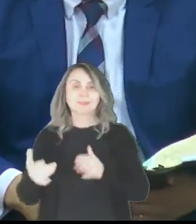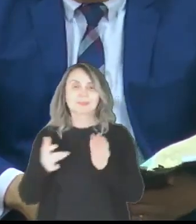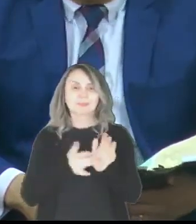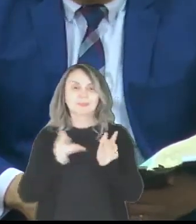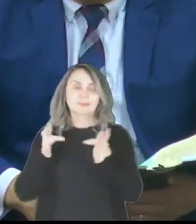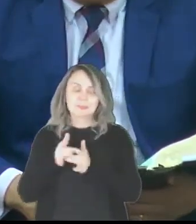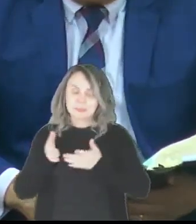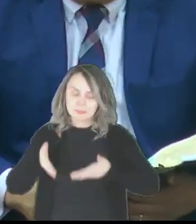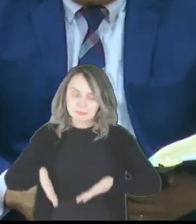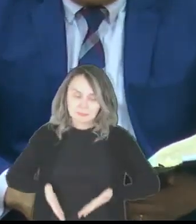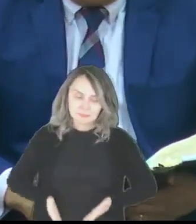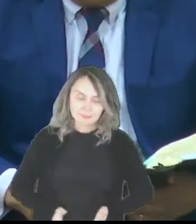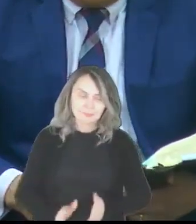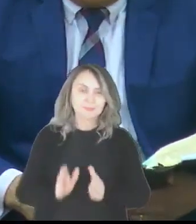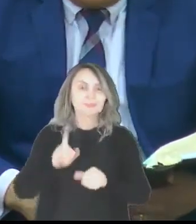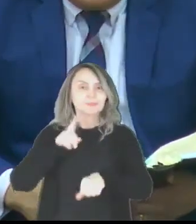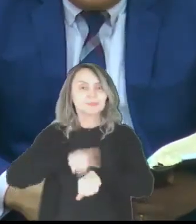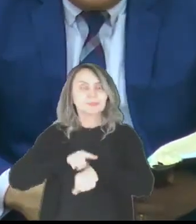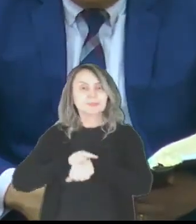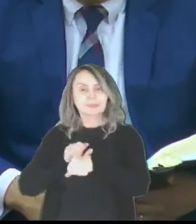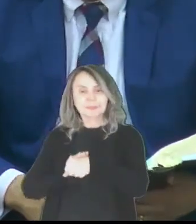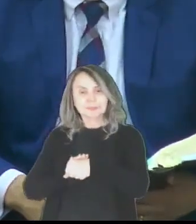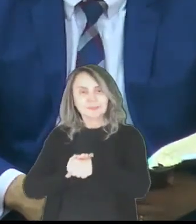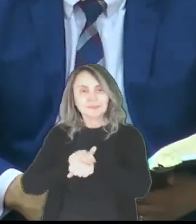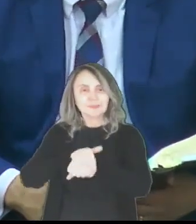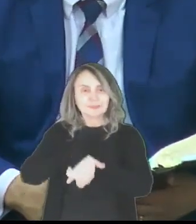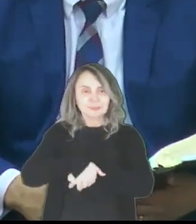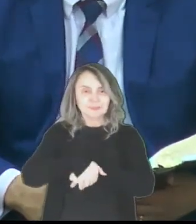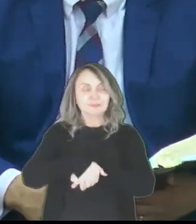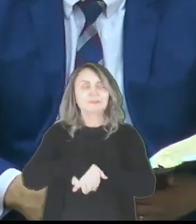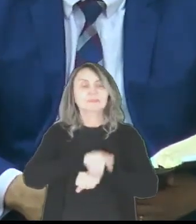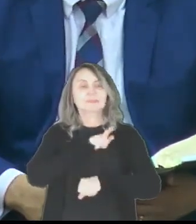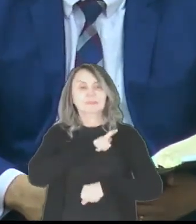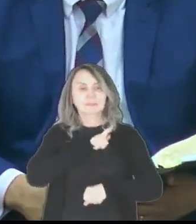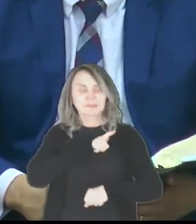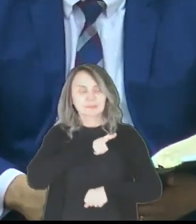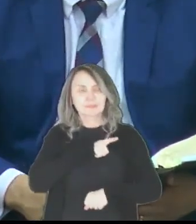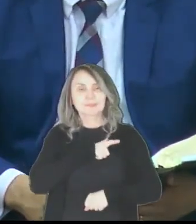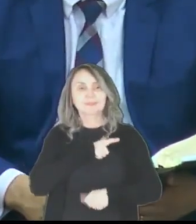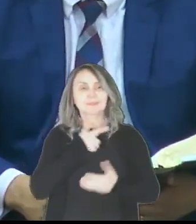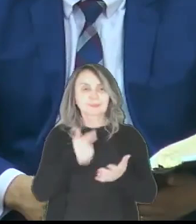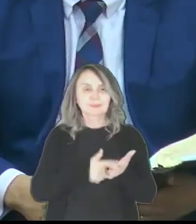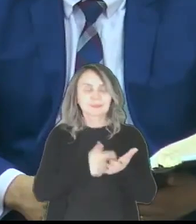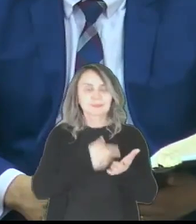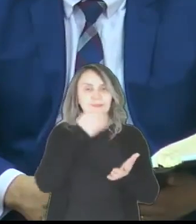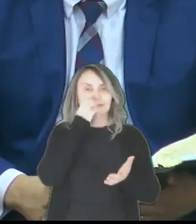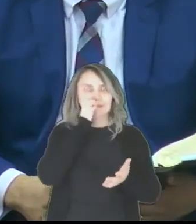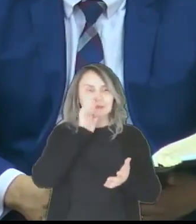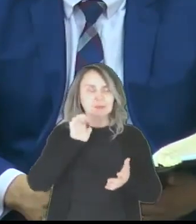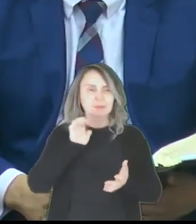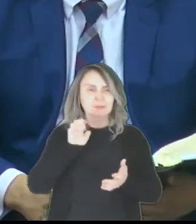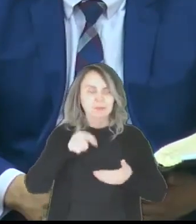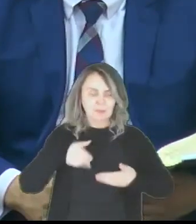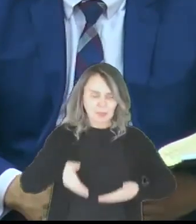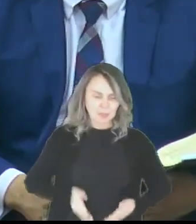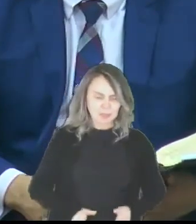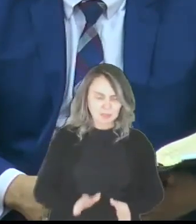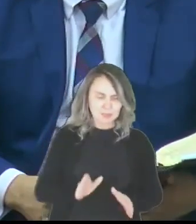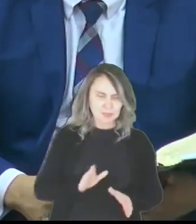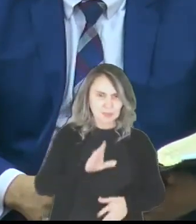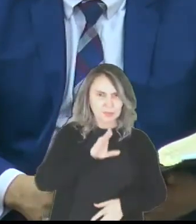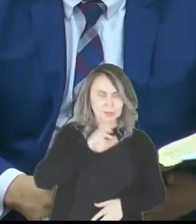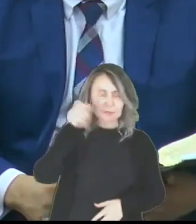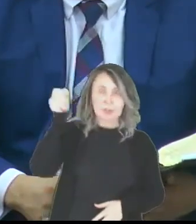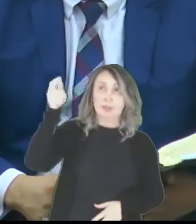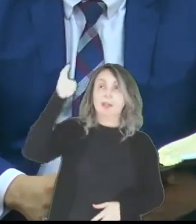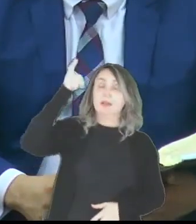noite. Louvado seja Deus. Está escrito nos evangelhos que ele nasceu de noite. Ele não nasceu de dia, ele nasceu